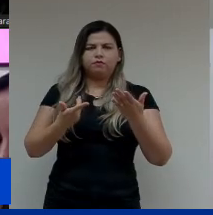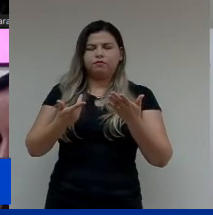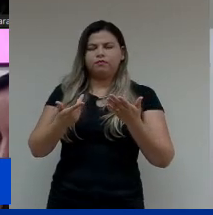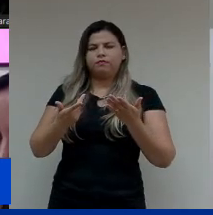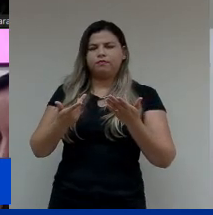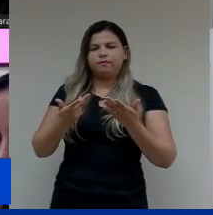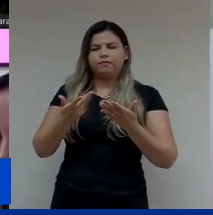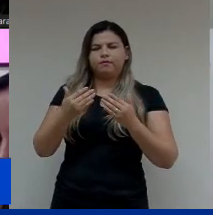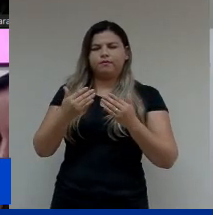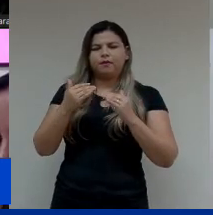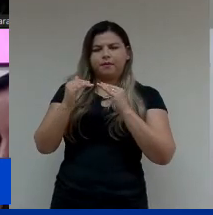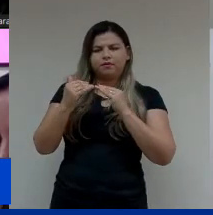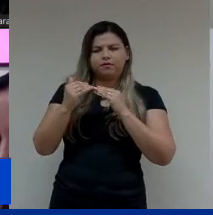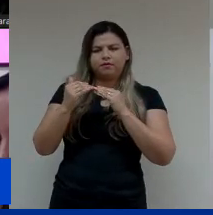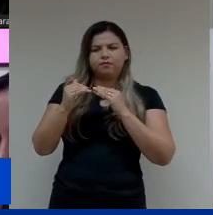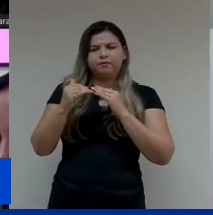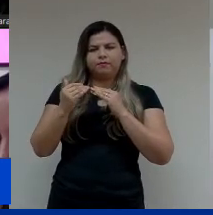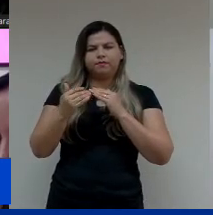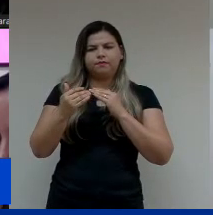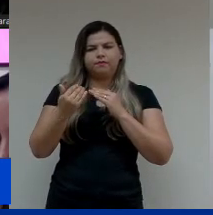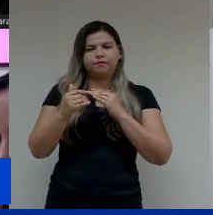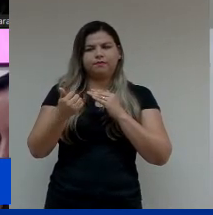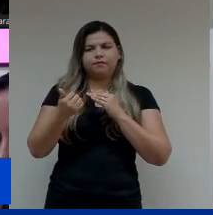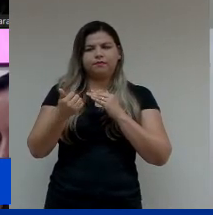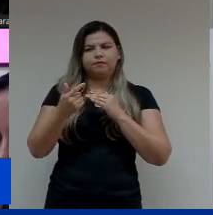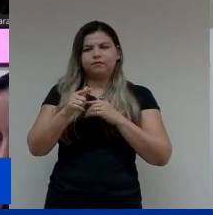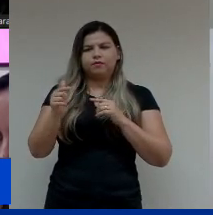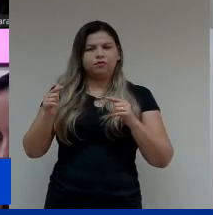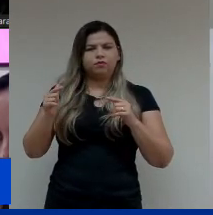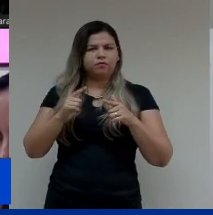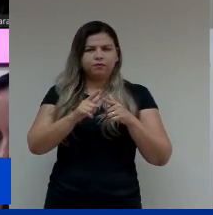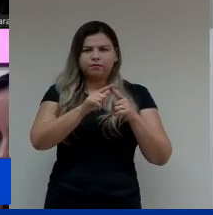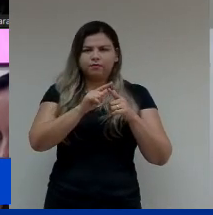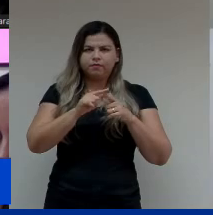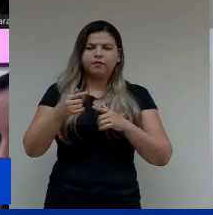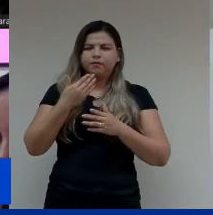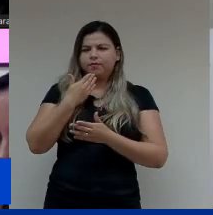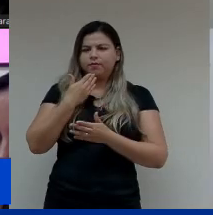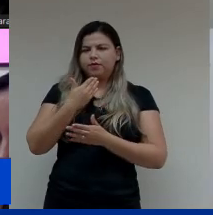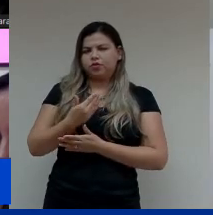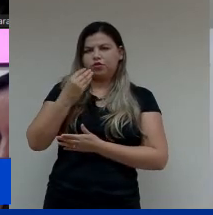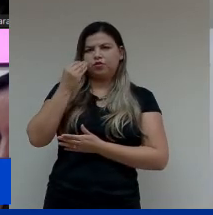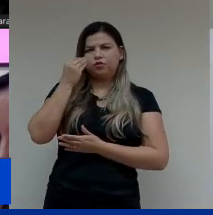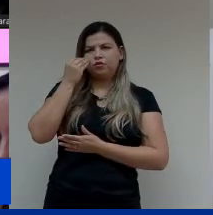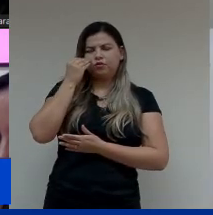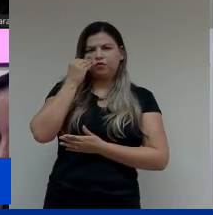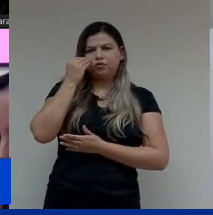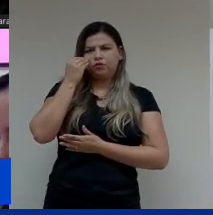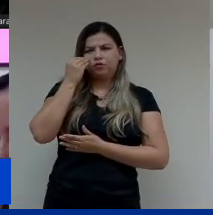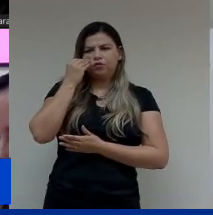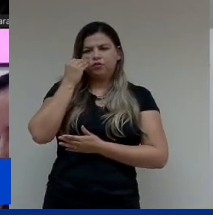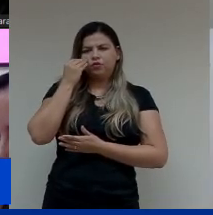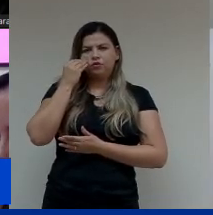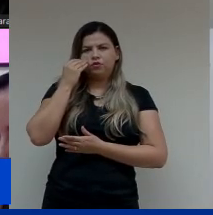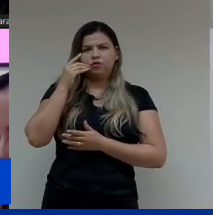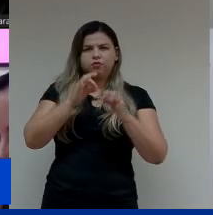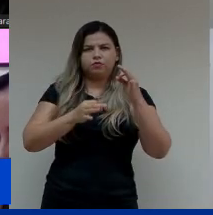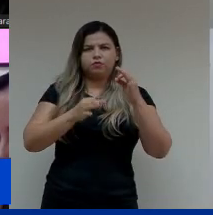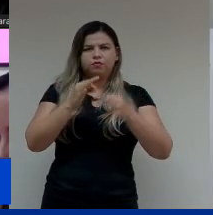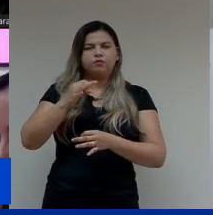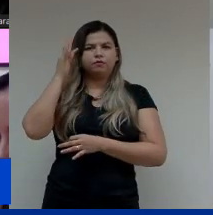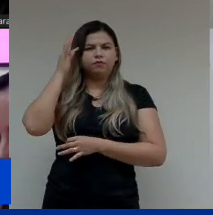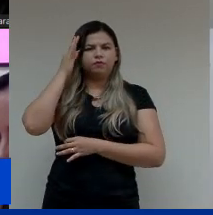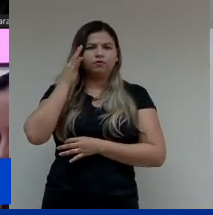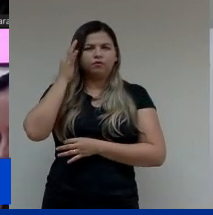acolhendo-os parcialmente sem efeitos infringentes, pediu vista o juiz Carlos Torque. Os